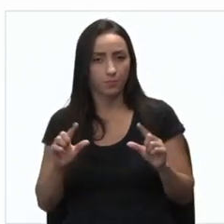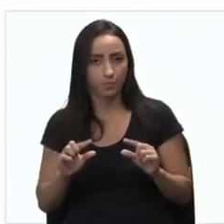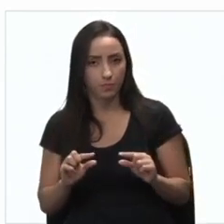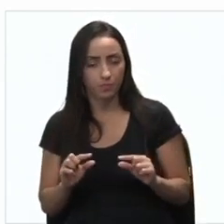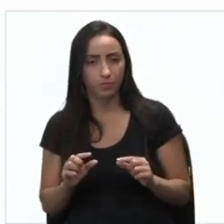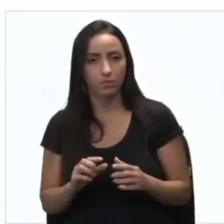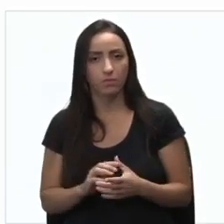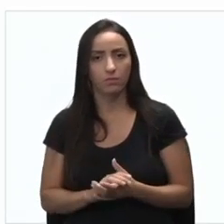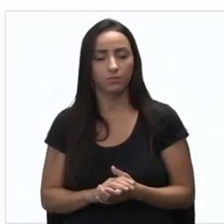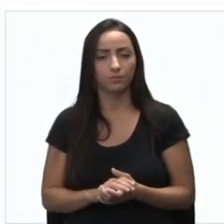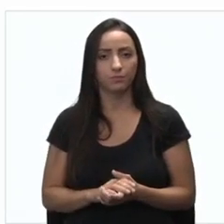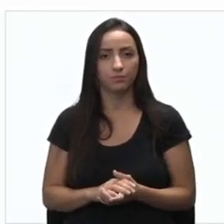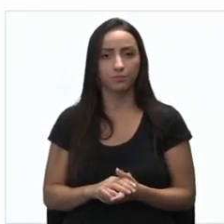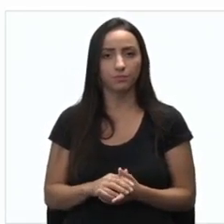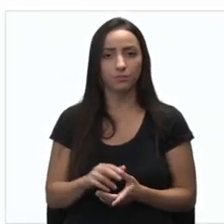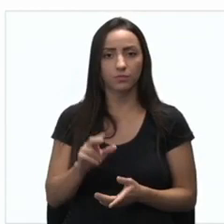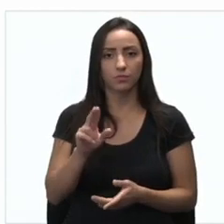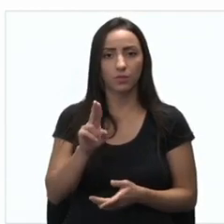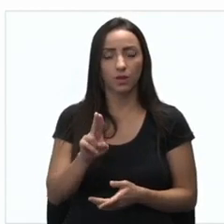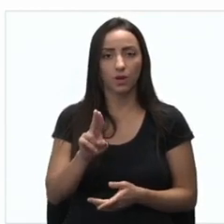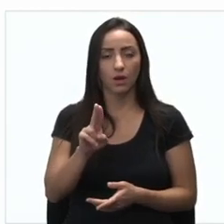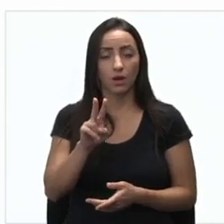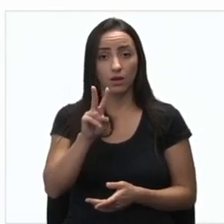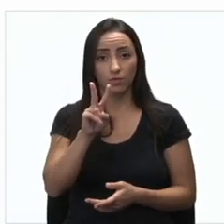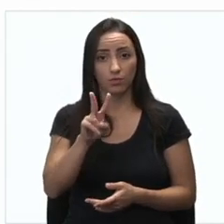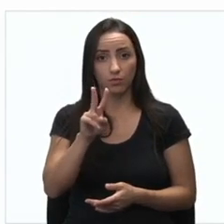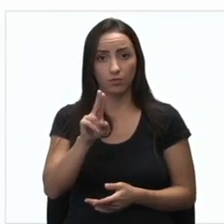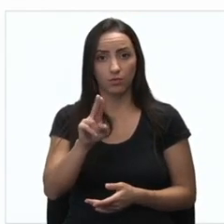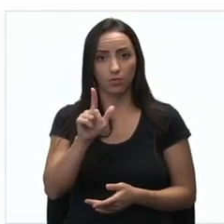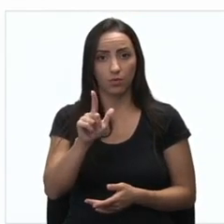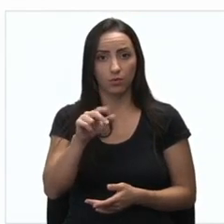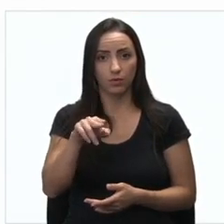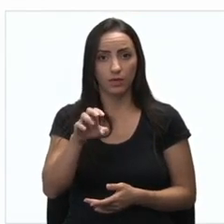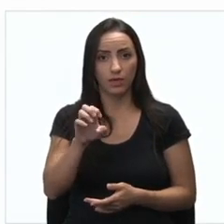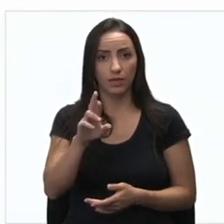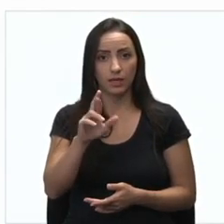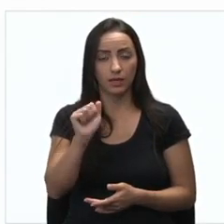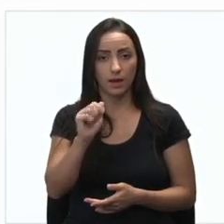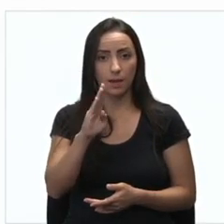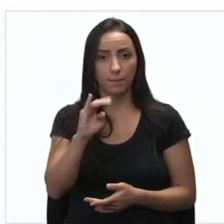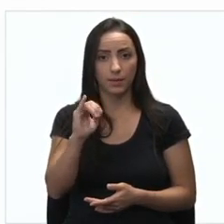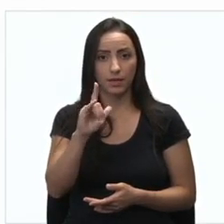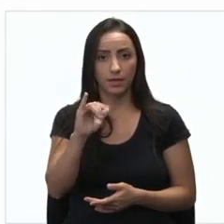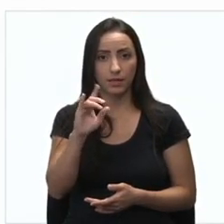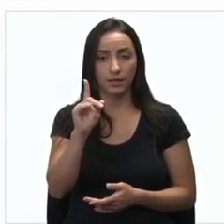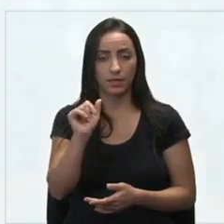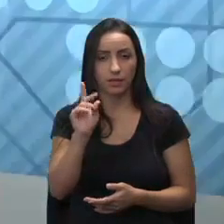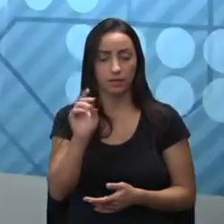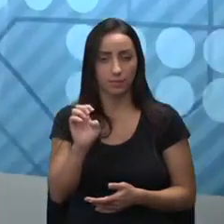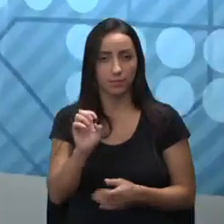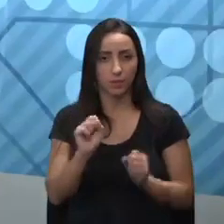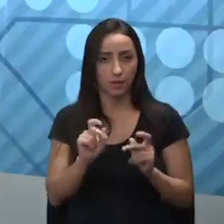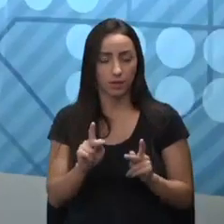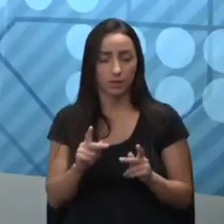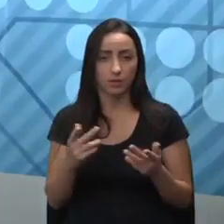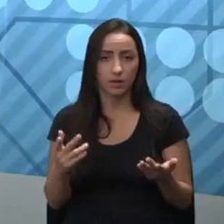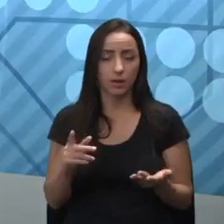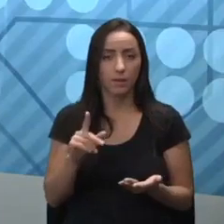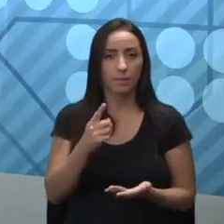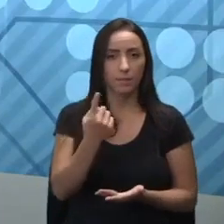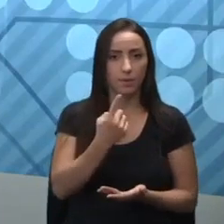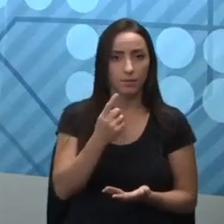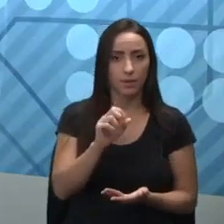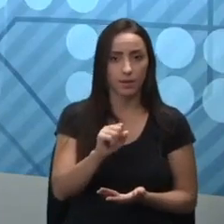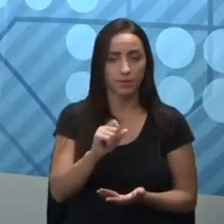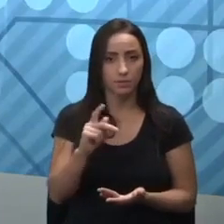a vulnerabilidade do profissional aos acidentes. Ok? Então, essa foi a nossa primeira